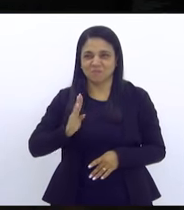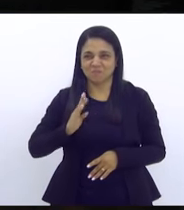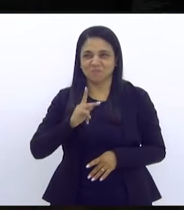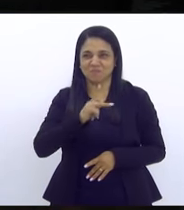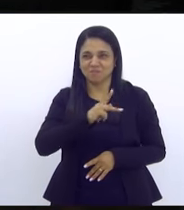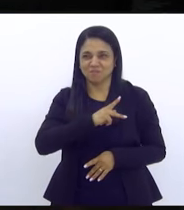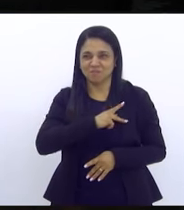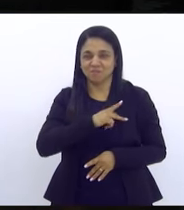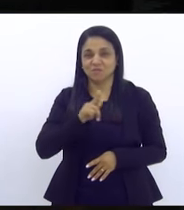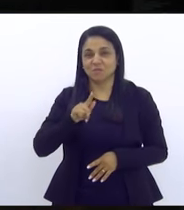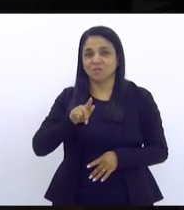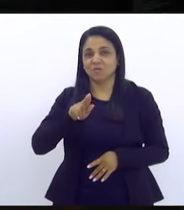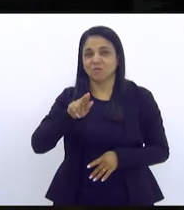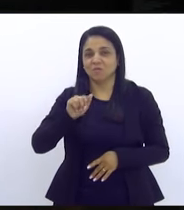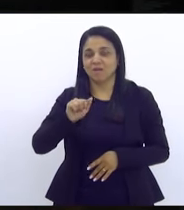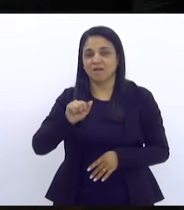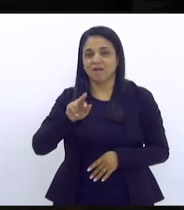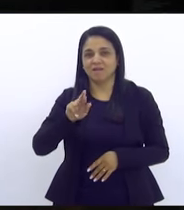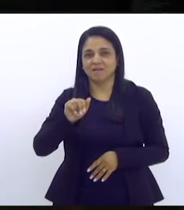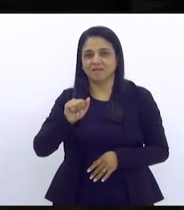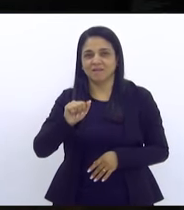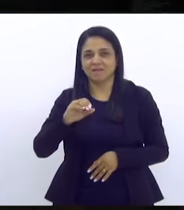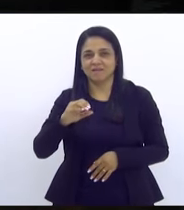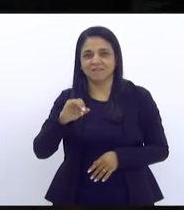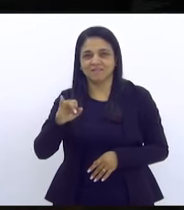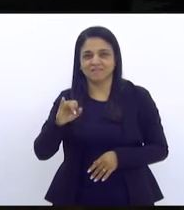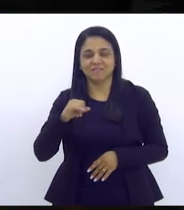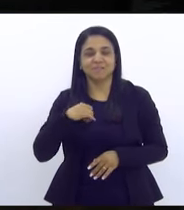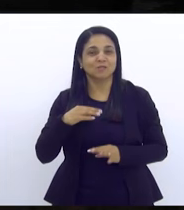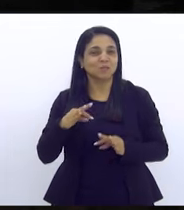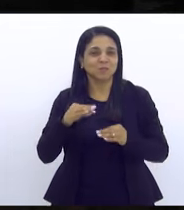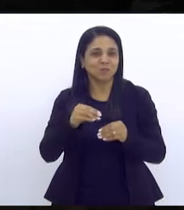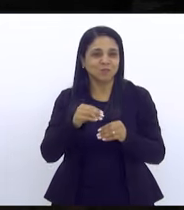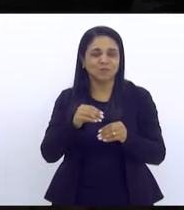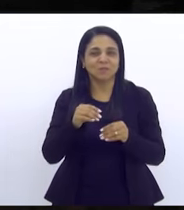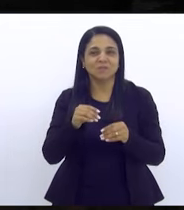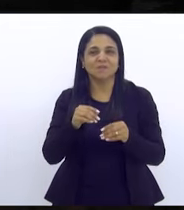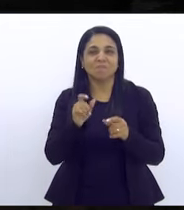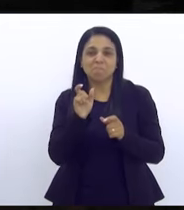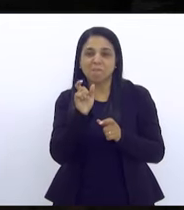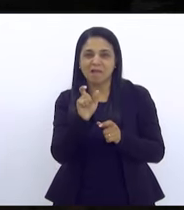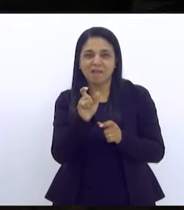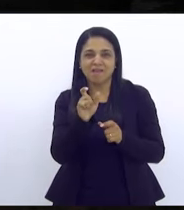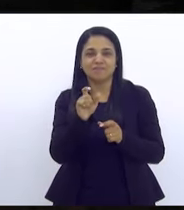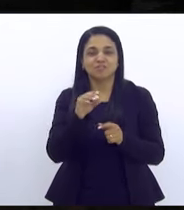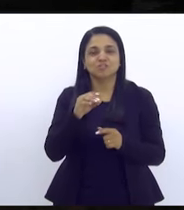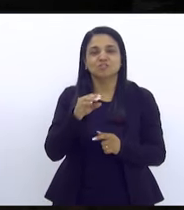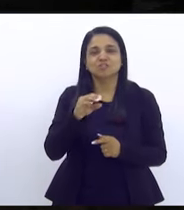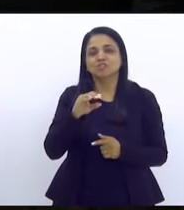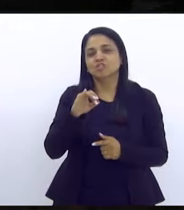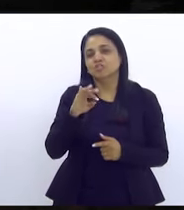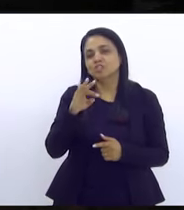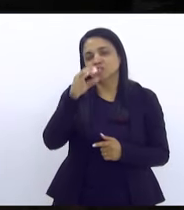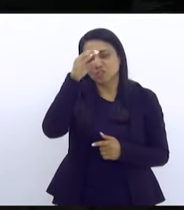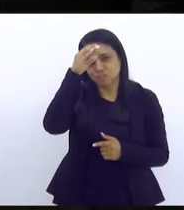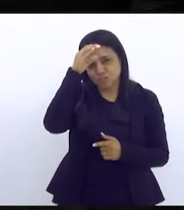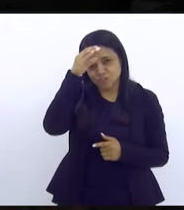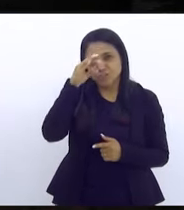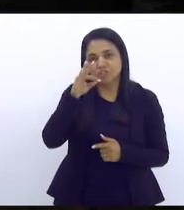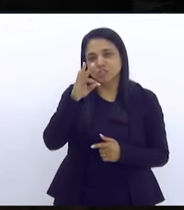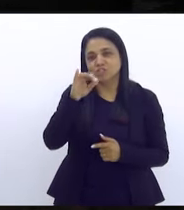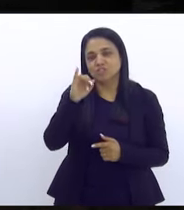O bispo Guaraci dizia assim: tudo de vocês termina em diminutivo. As criancinhas, as tiazinhas, a musiquinha,